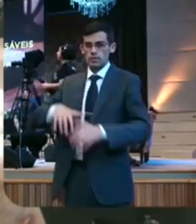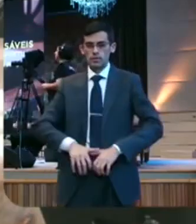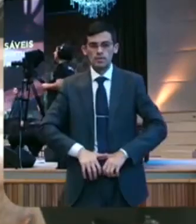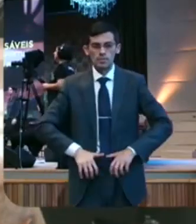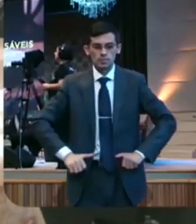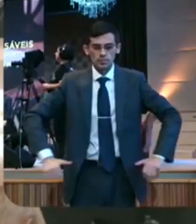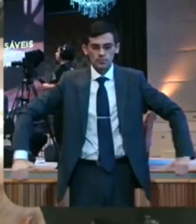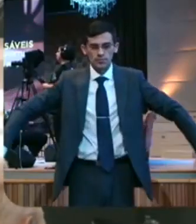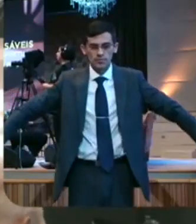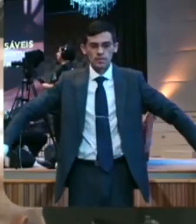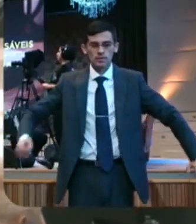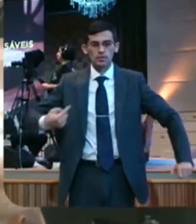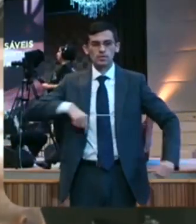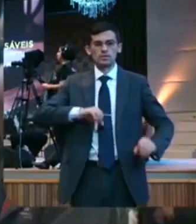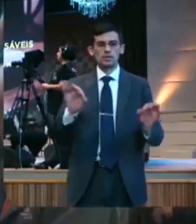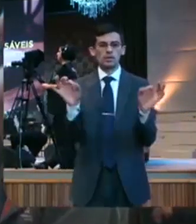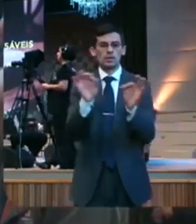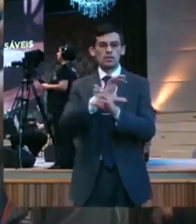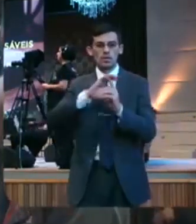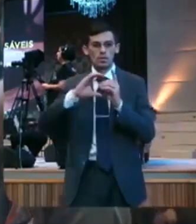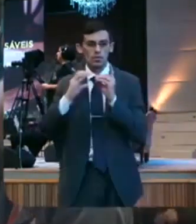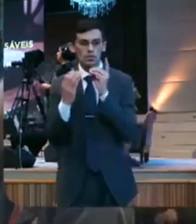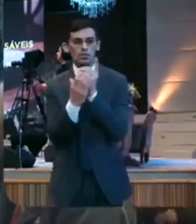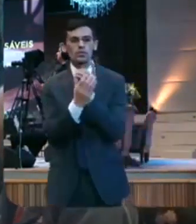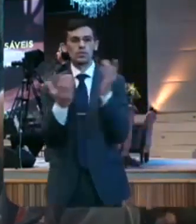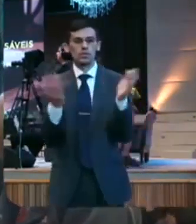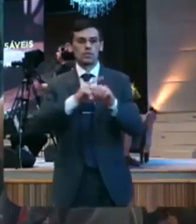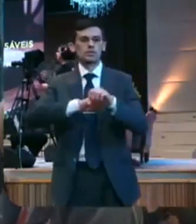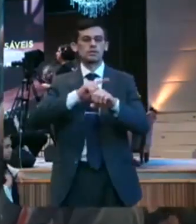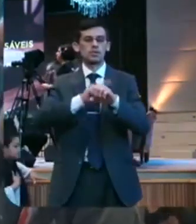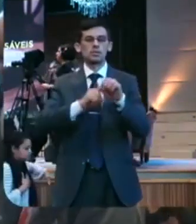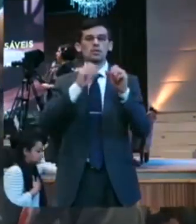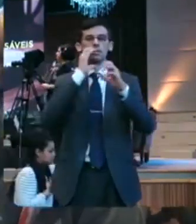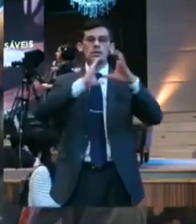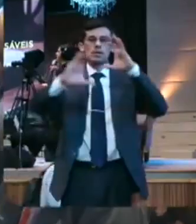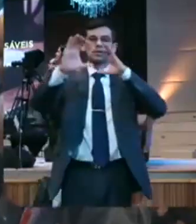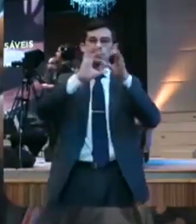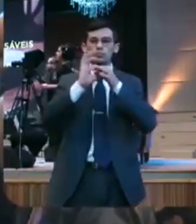está perto de você, e a gente vai terminar esse culto cantando juntos.